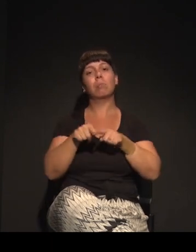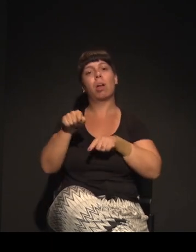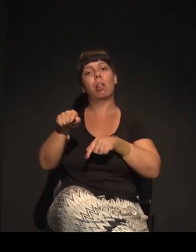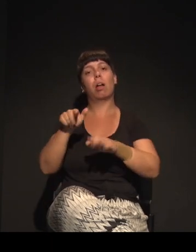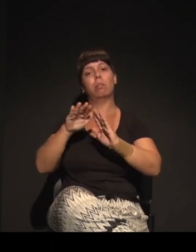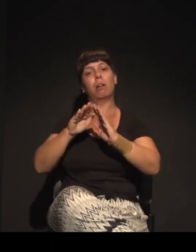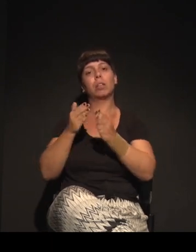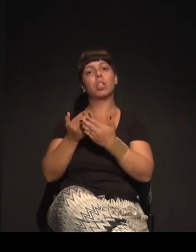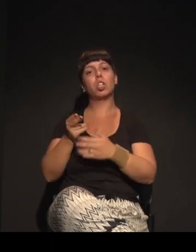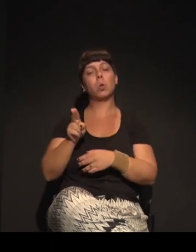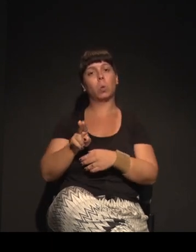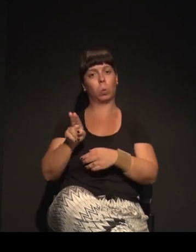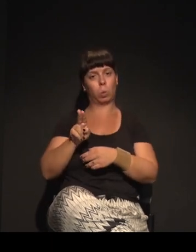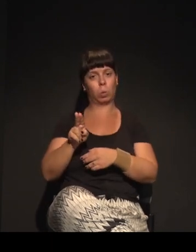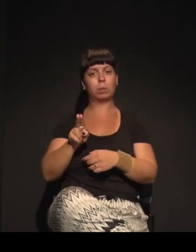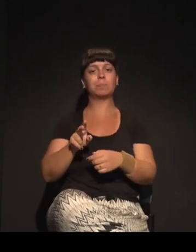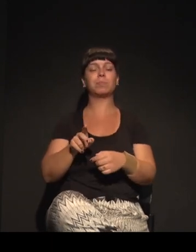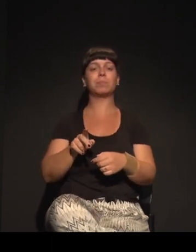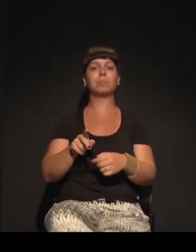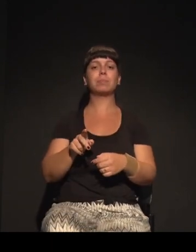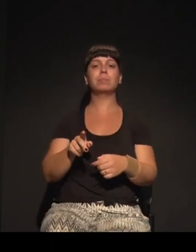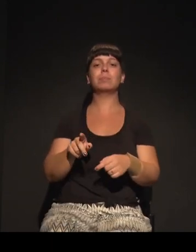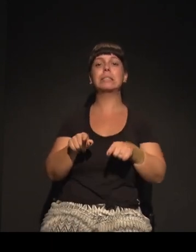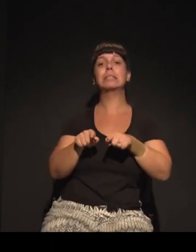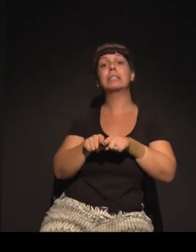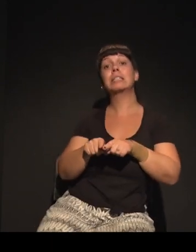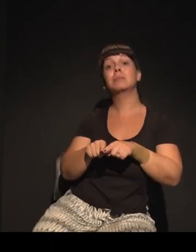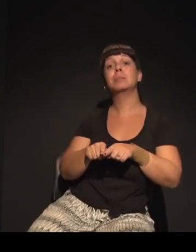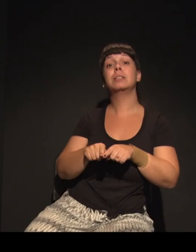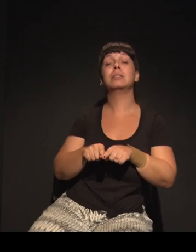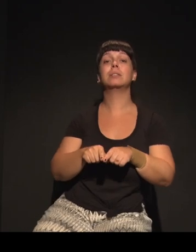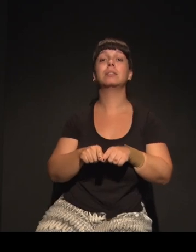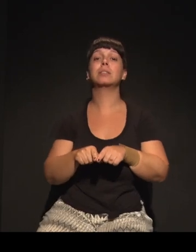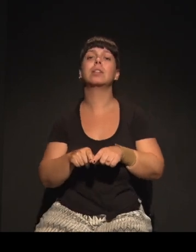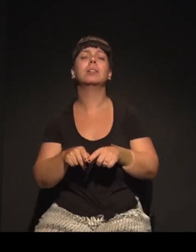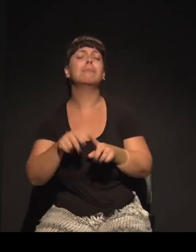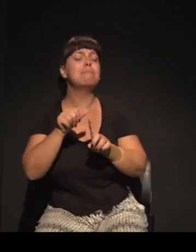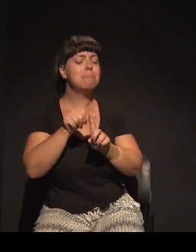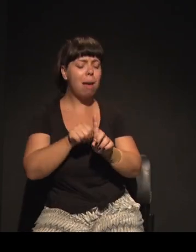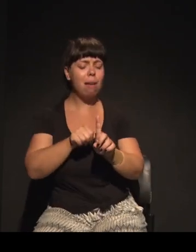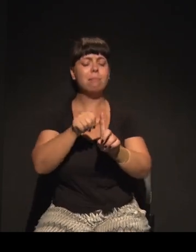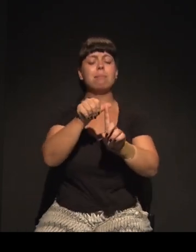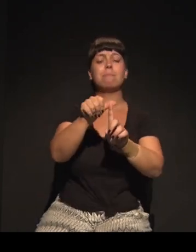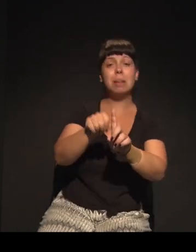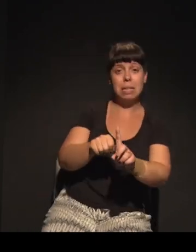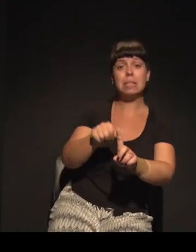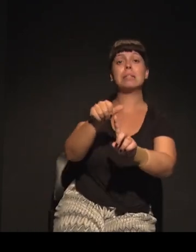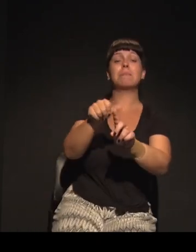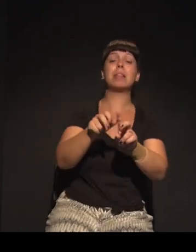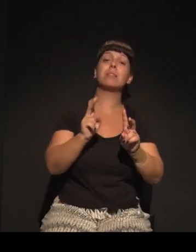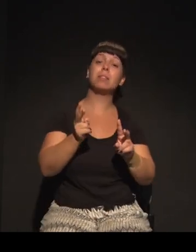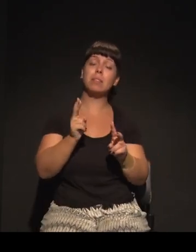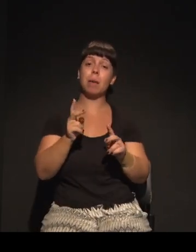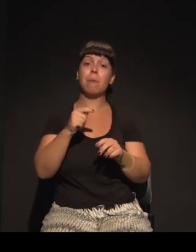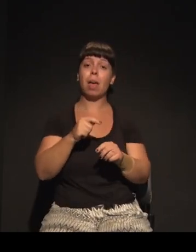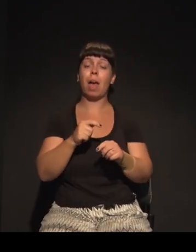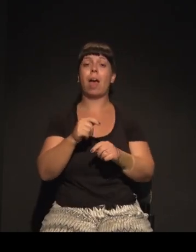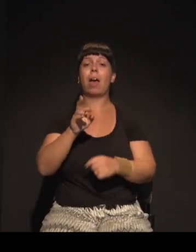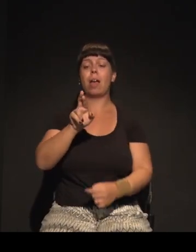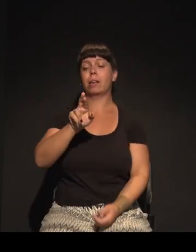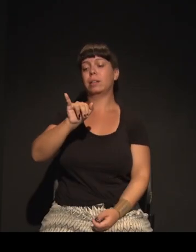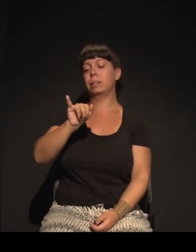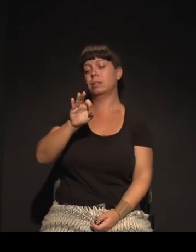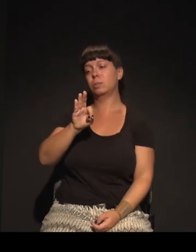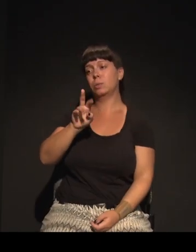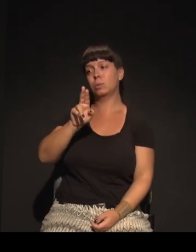também tem uma atividade que ela acontece todo mês que é o ritual da lua cheia neto toda a lua cheia gente faz esse ritual